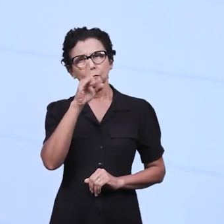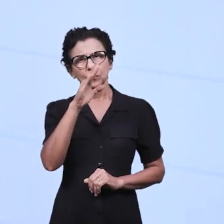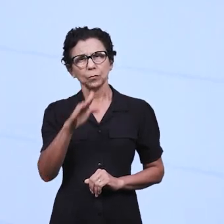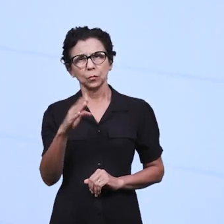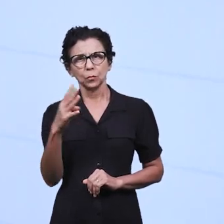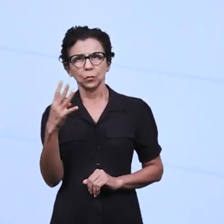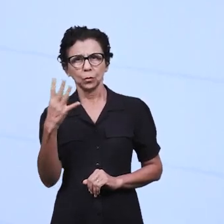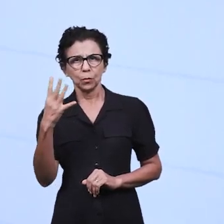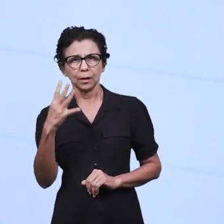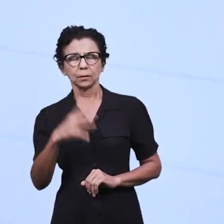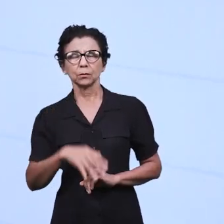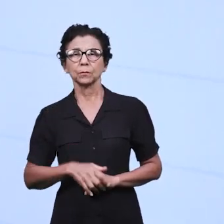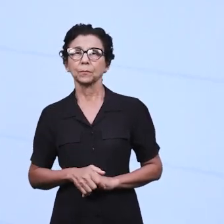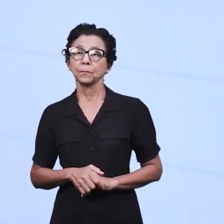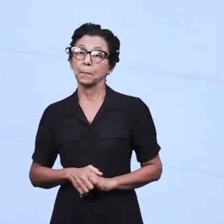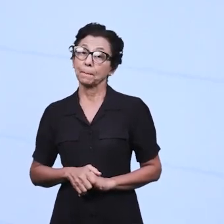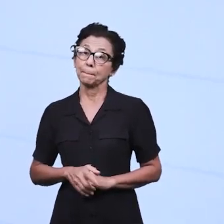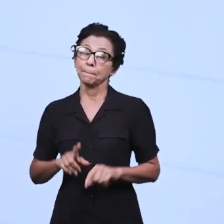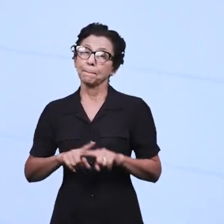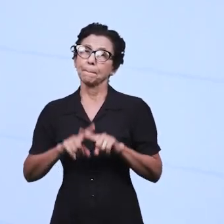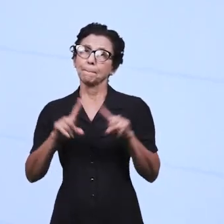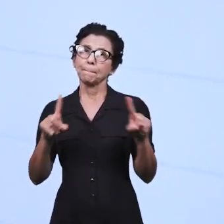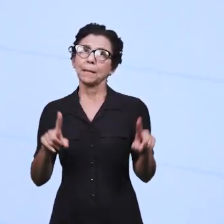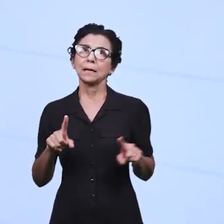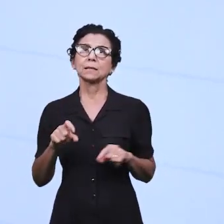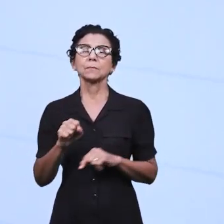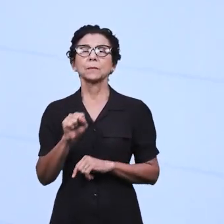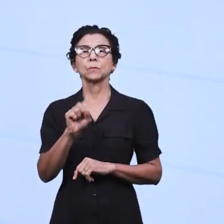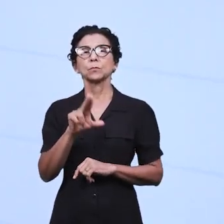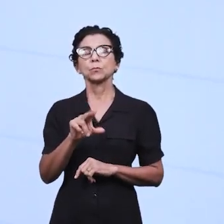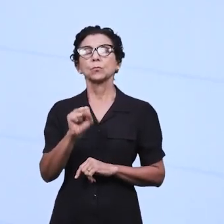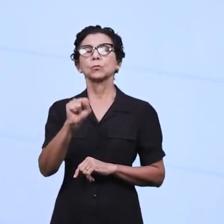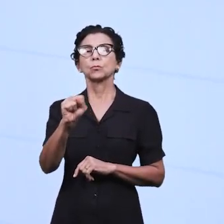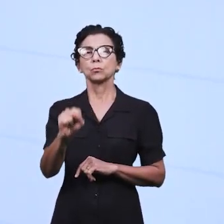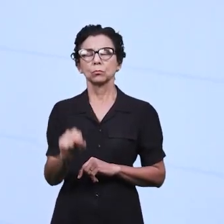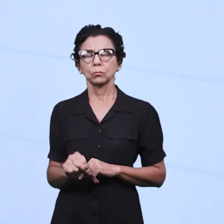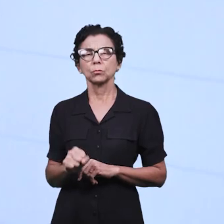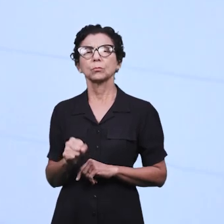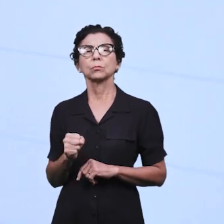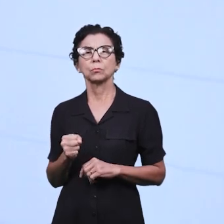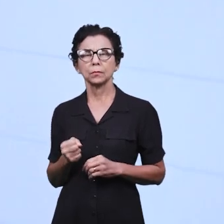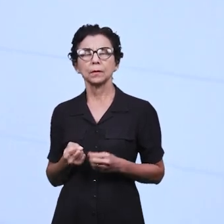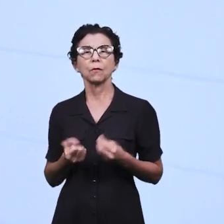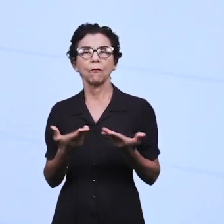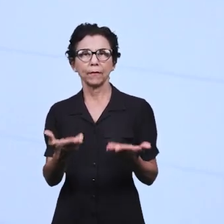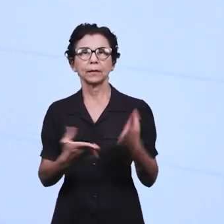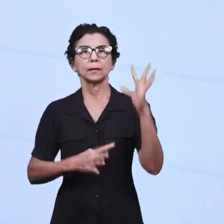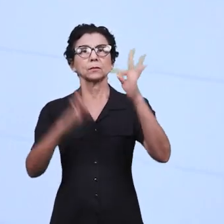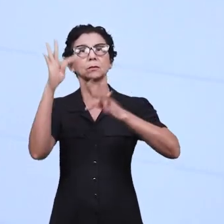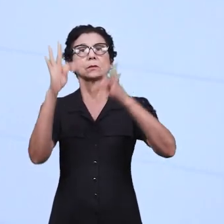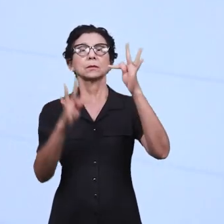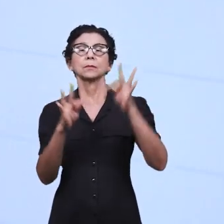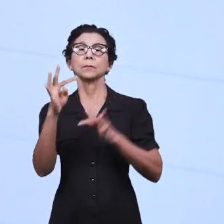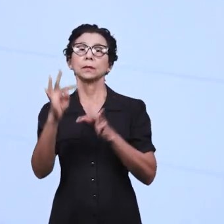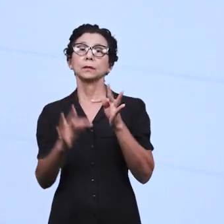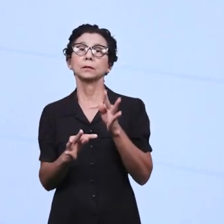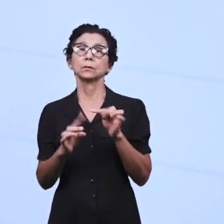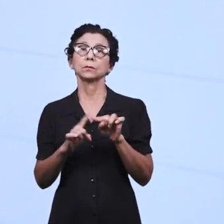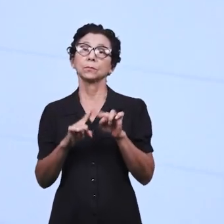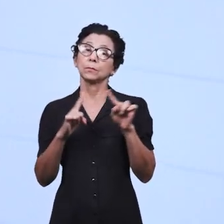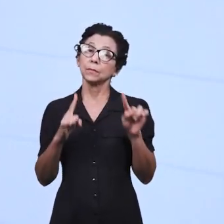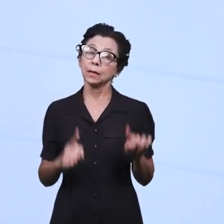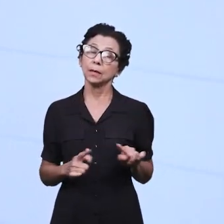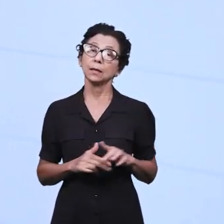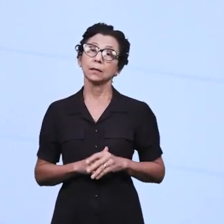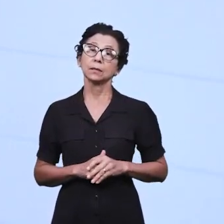o SUS oferte o tratamento, existem muitos gastos com o tratamento. Medicamentos e deslocamentos. Então, exatamente. Então,